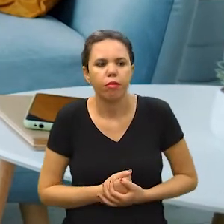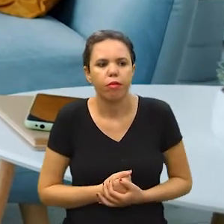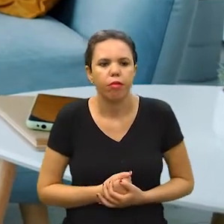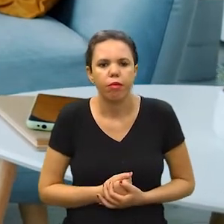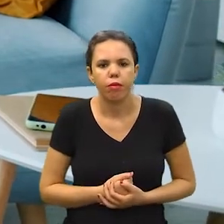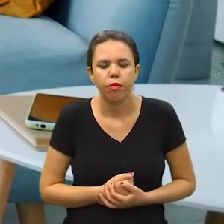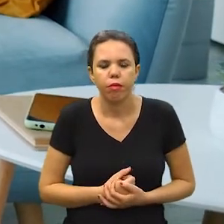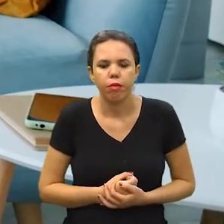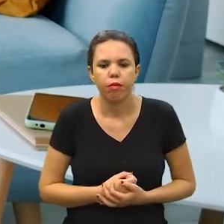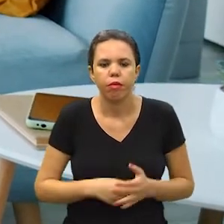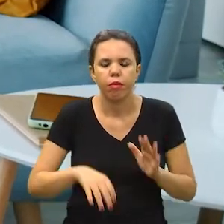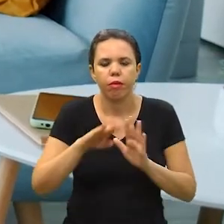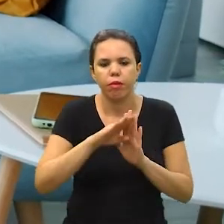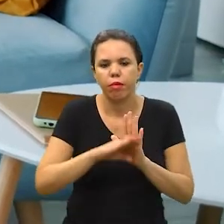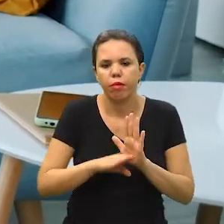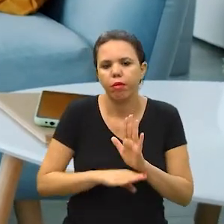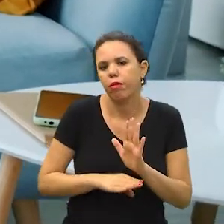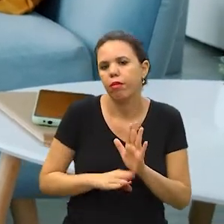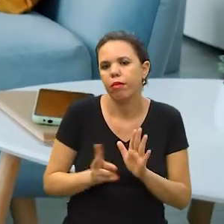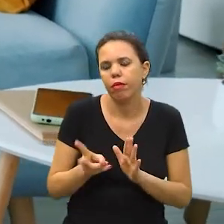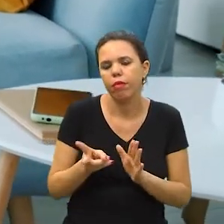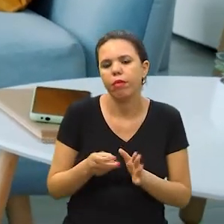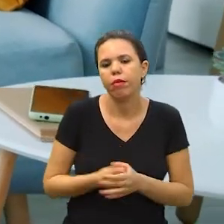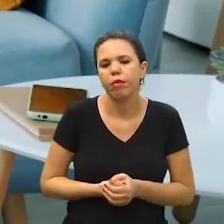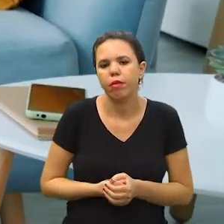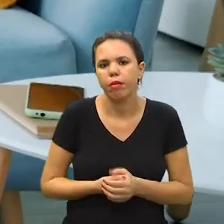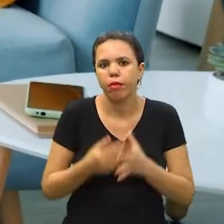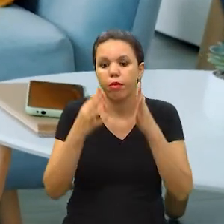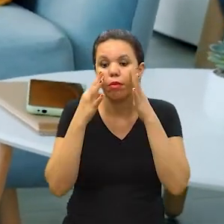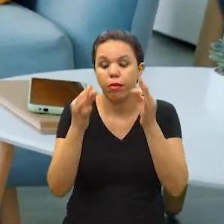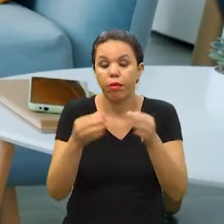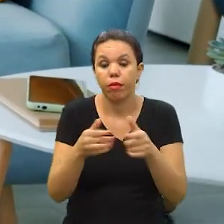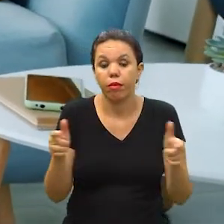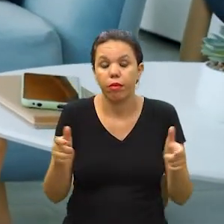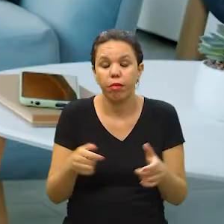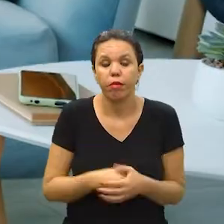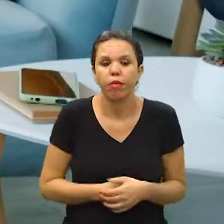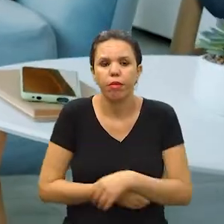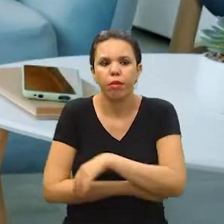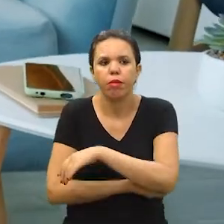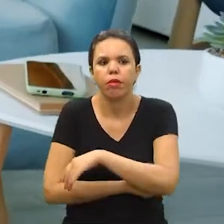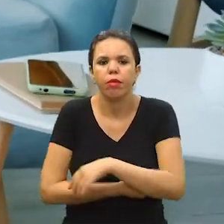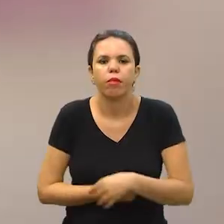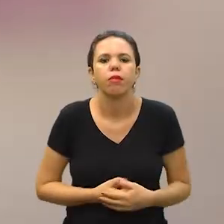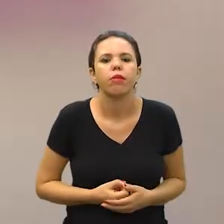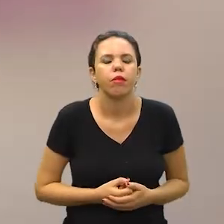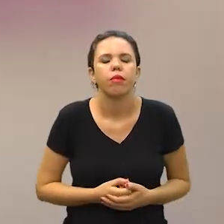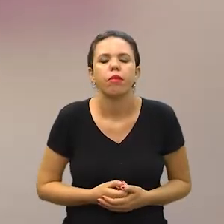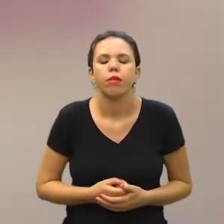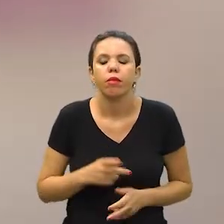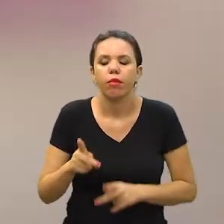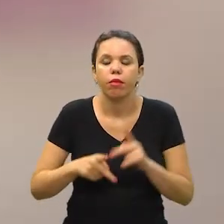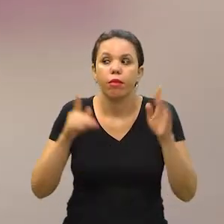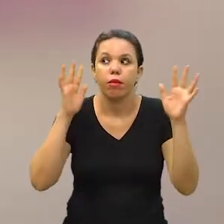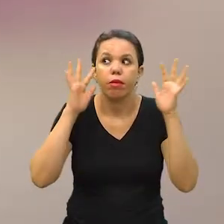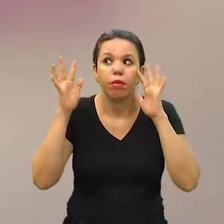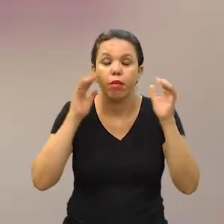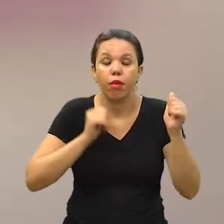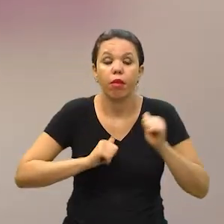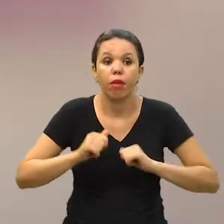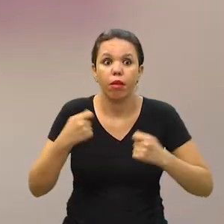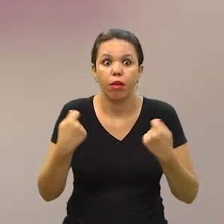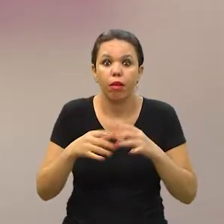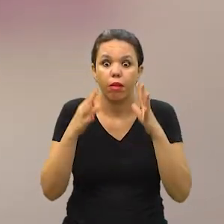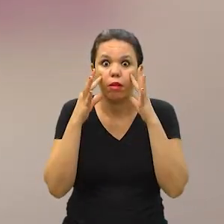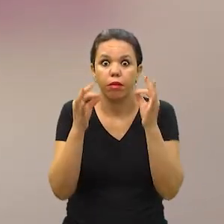eles são programados para manter uma fixação maior de atenção, que é o que o desatento e o